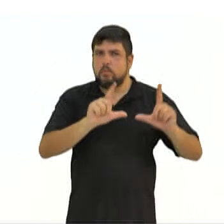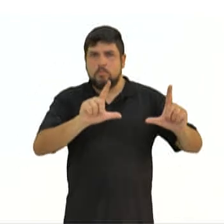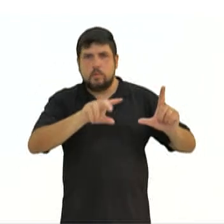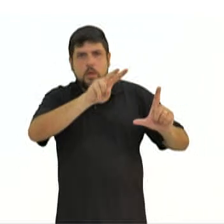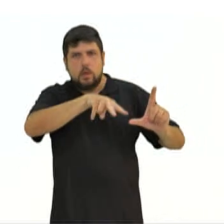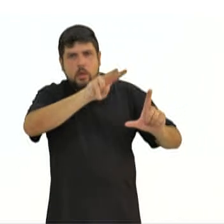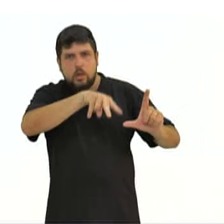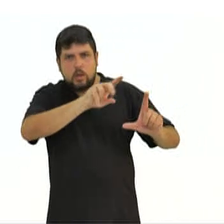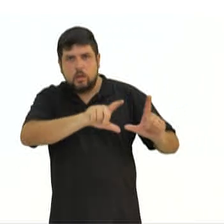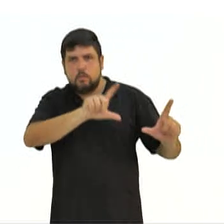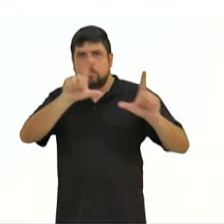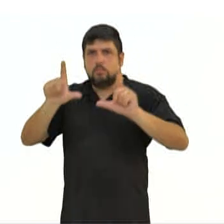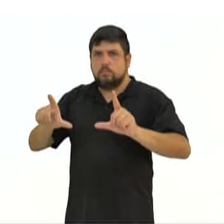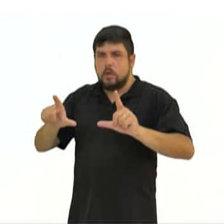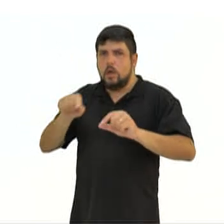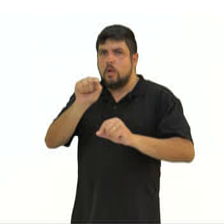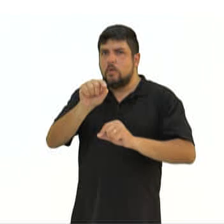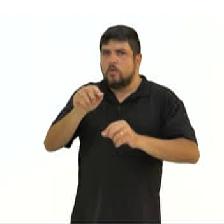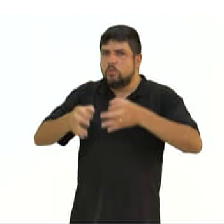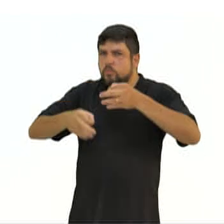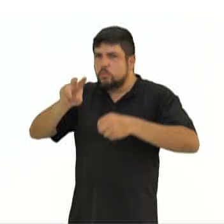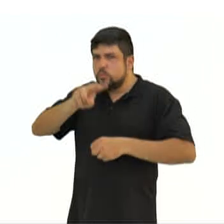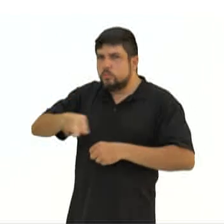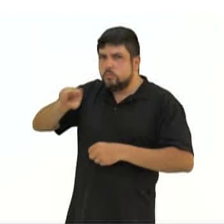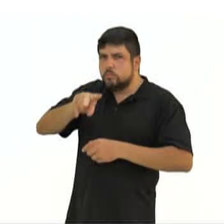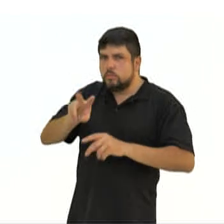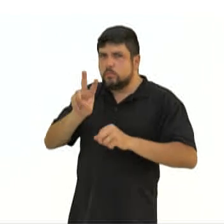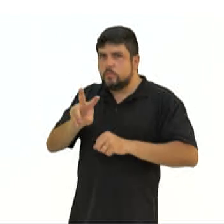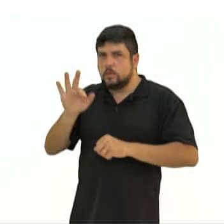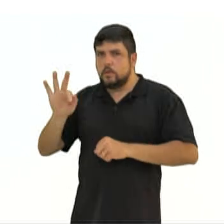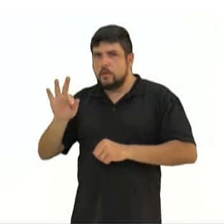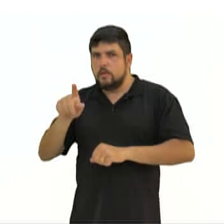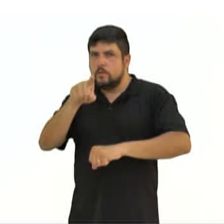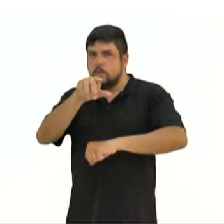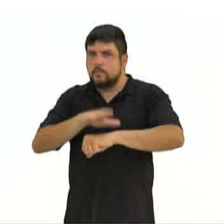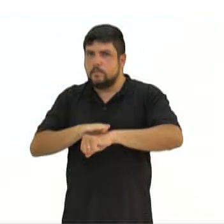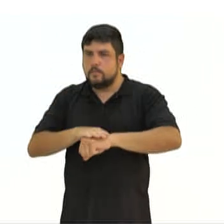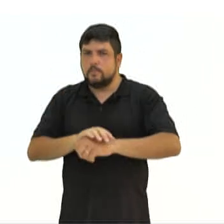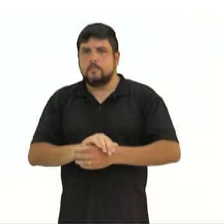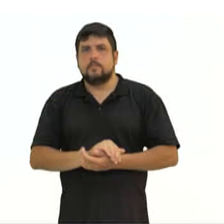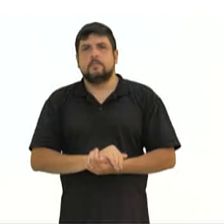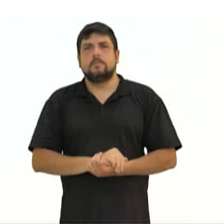uma delas para julgar o que é verdadeiro e falso. Agora é com vocês.